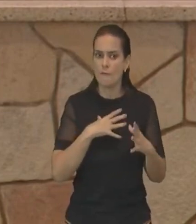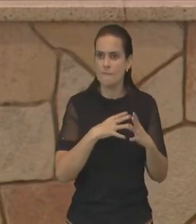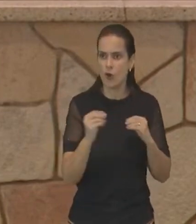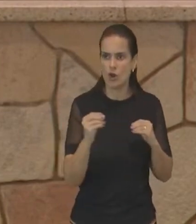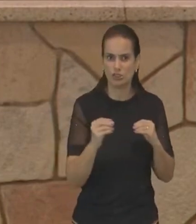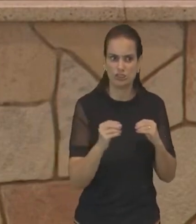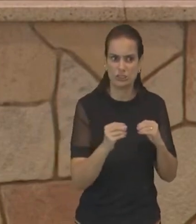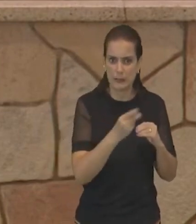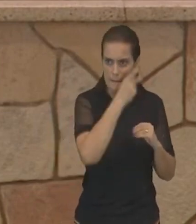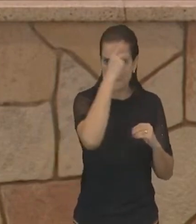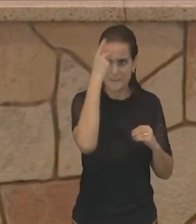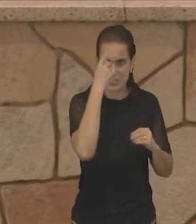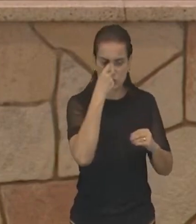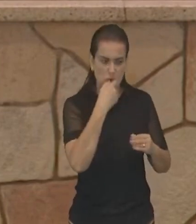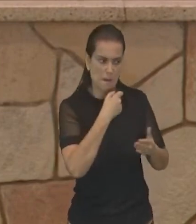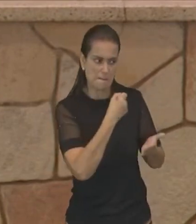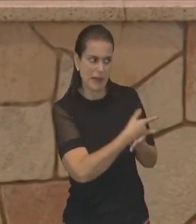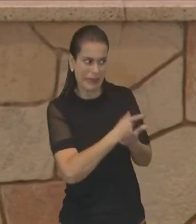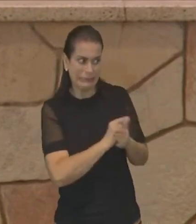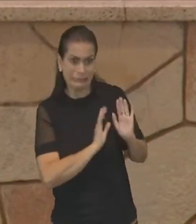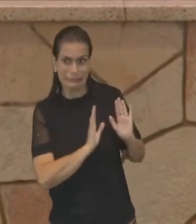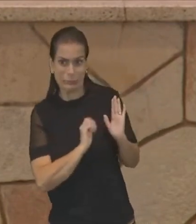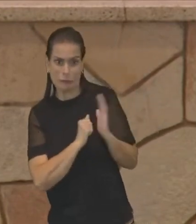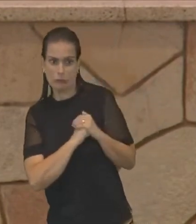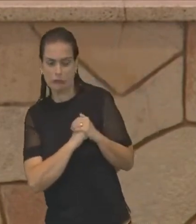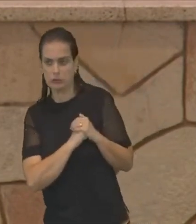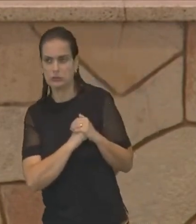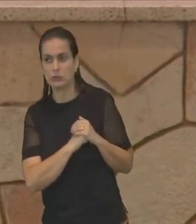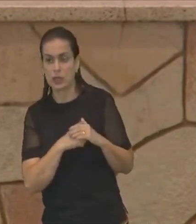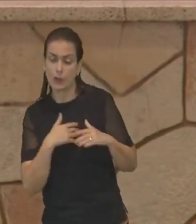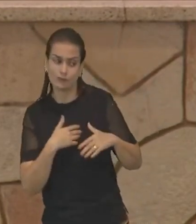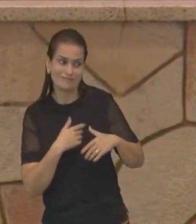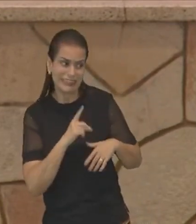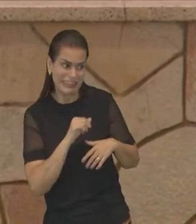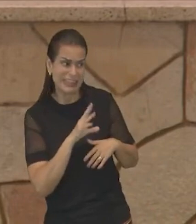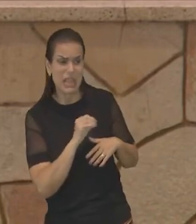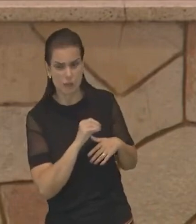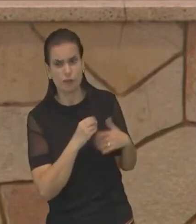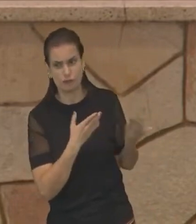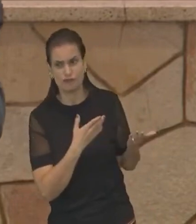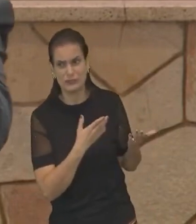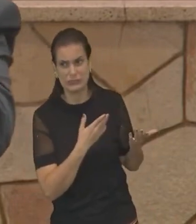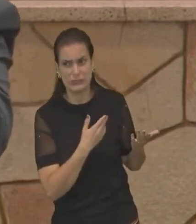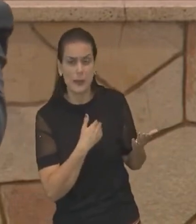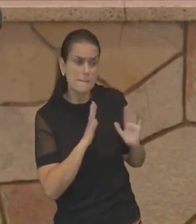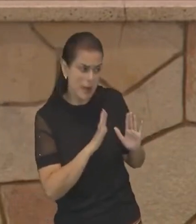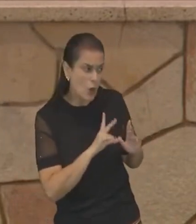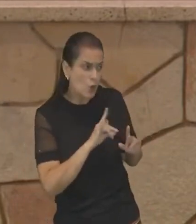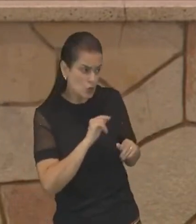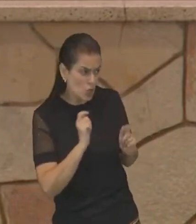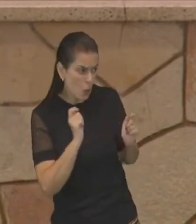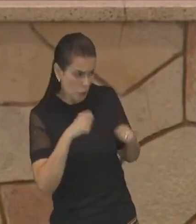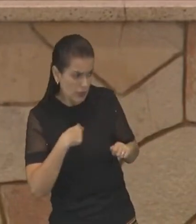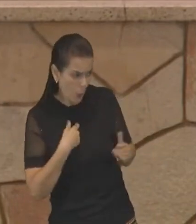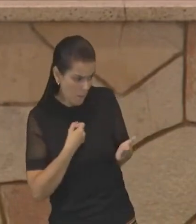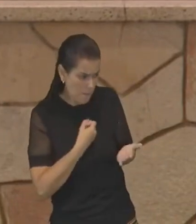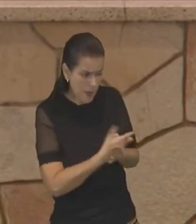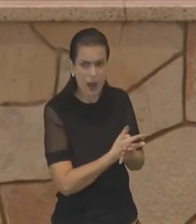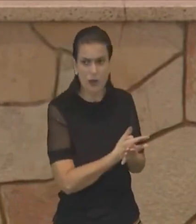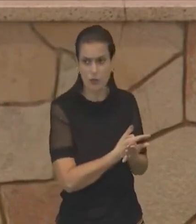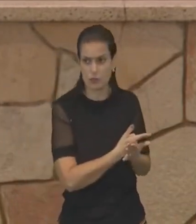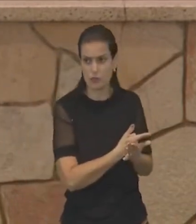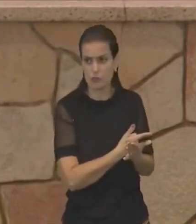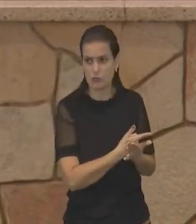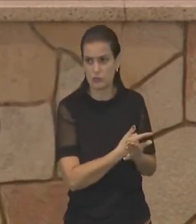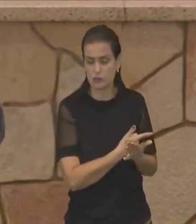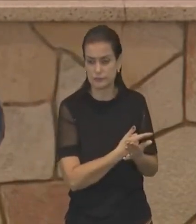uma satisfação. Eu devo, mas não nego, e assim que eu puder, eu te pagarei, meu irmão. Meu irmão, teve uma época na minha